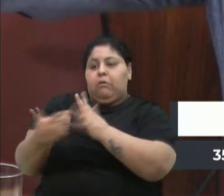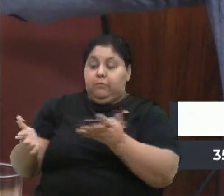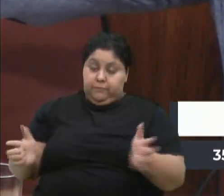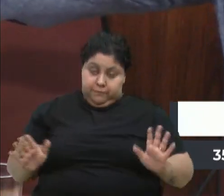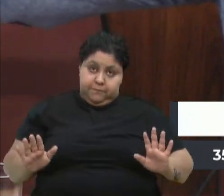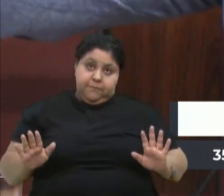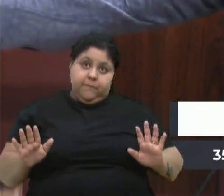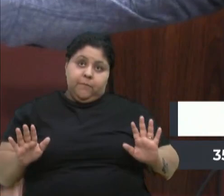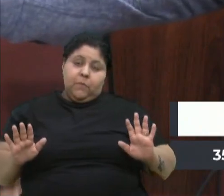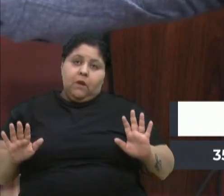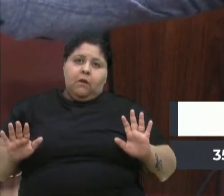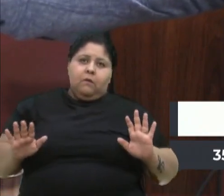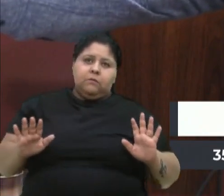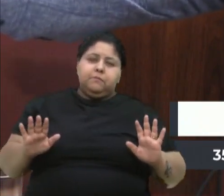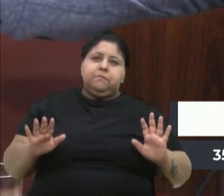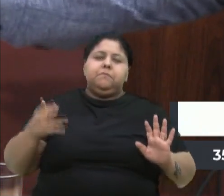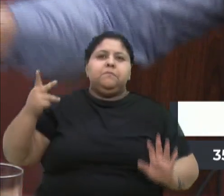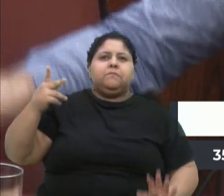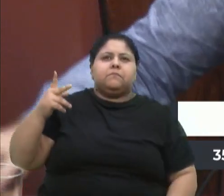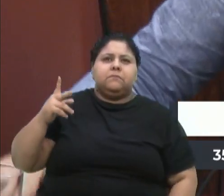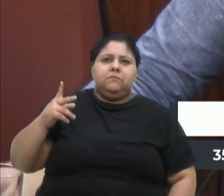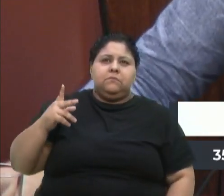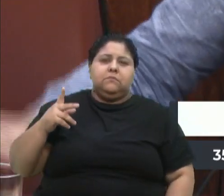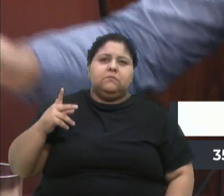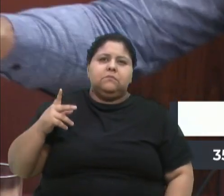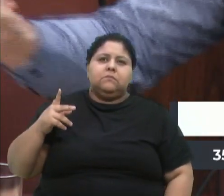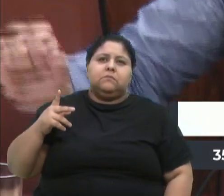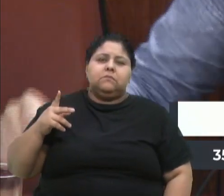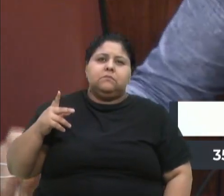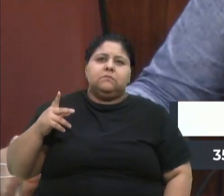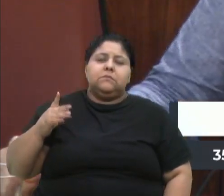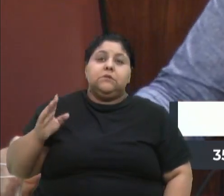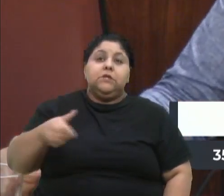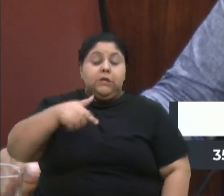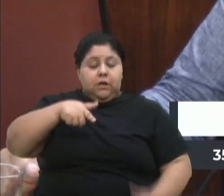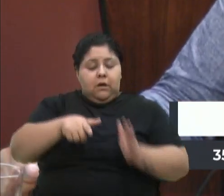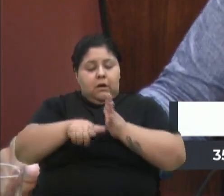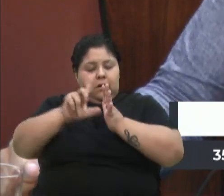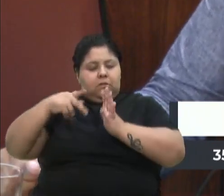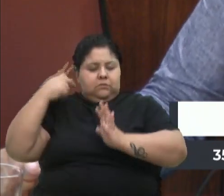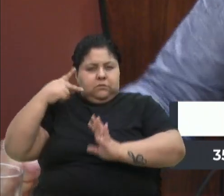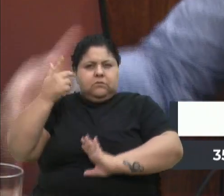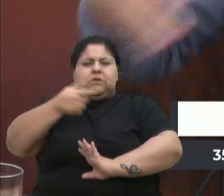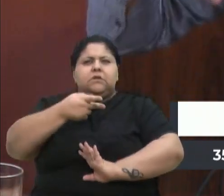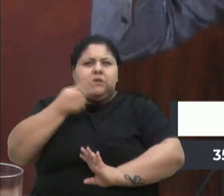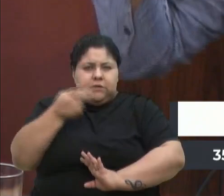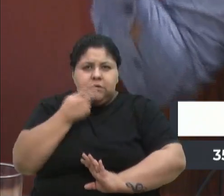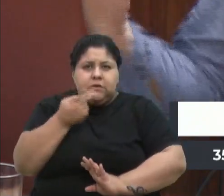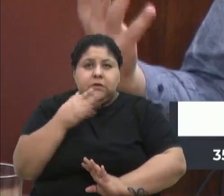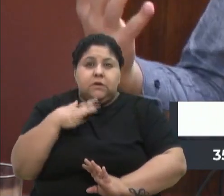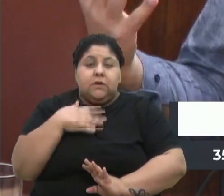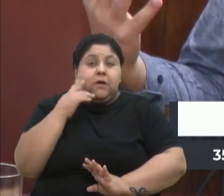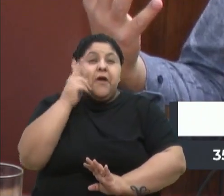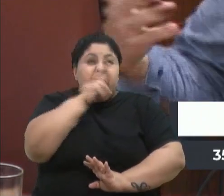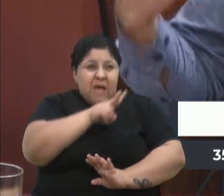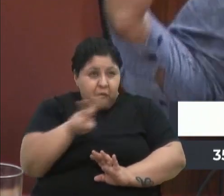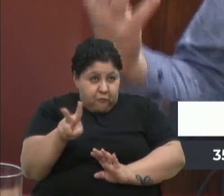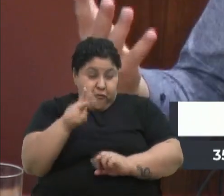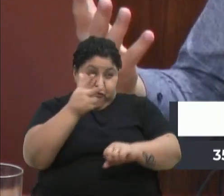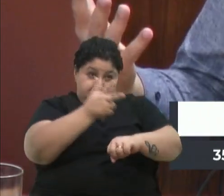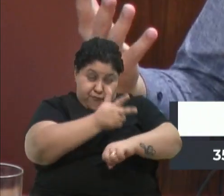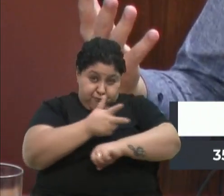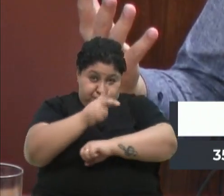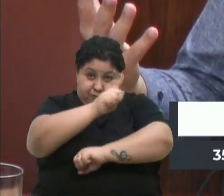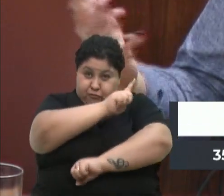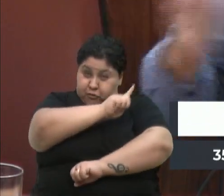um vereador, acho que vereadores que me antecederam aqui, até acho que o vereador era do PSDB que me antecedeu. Bom, eu vi um vídeo do